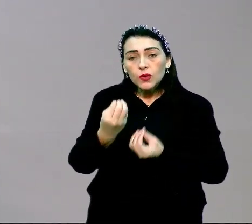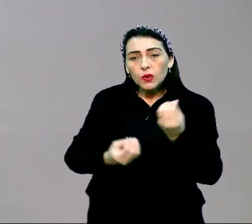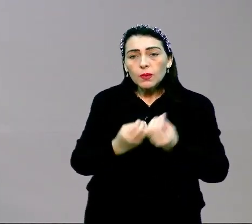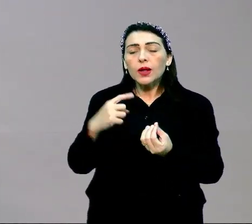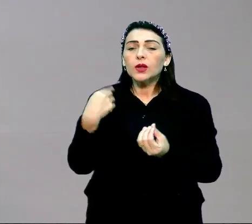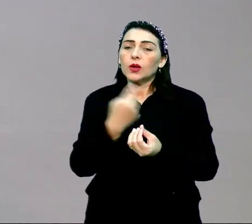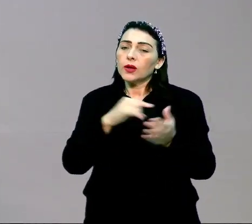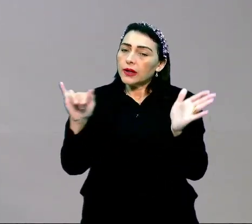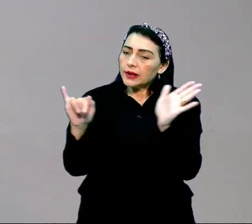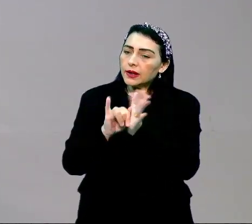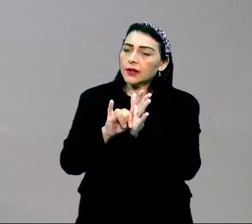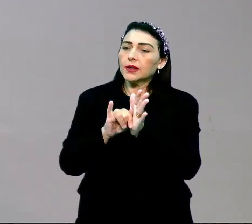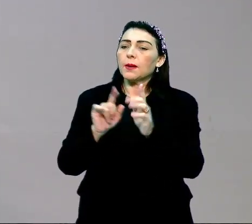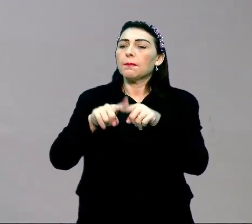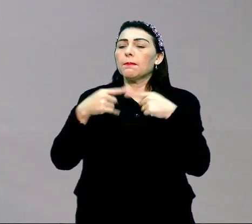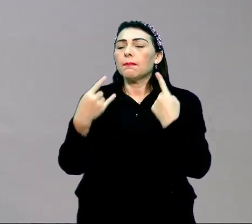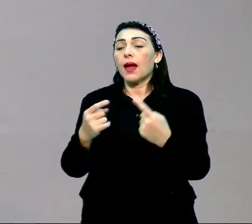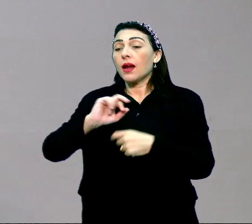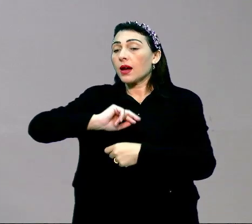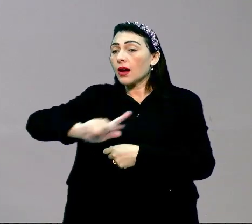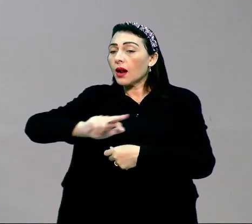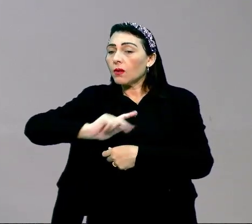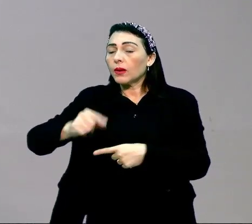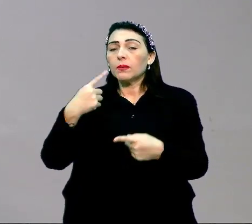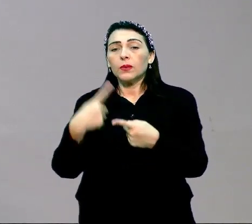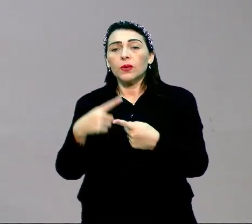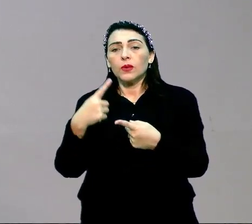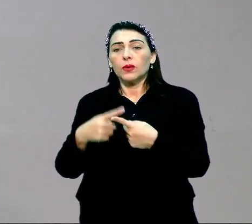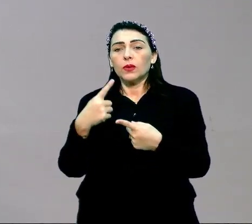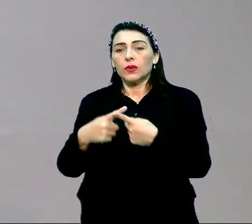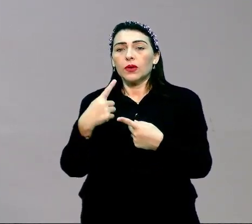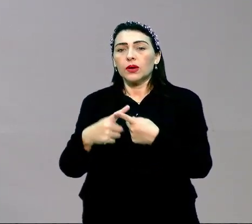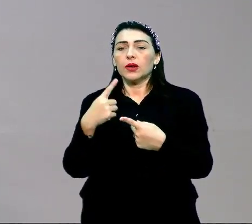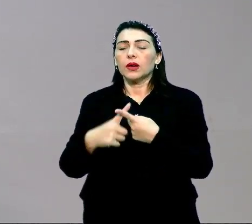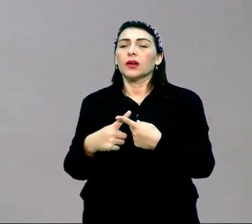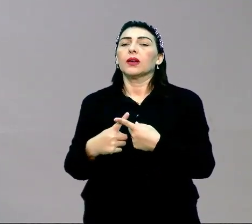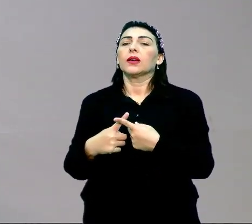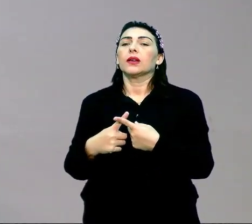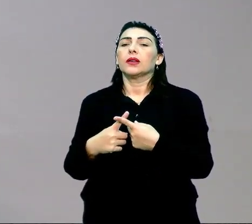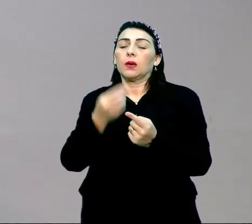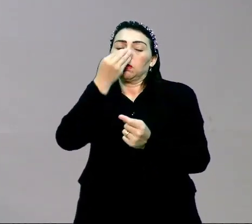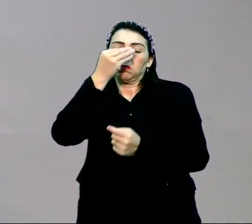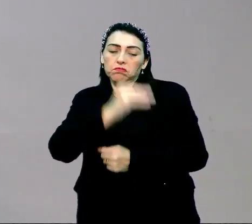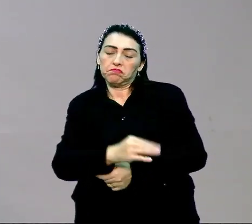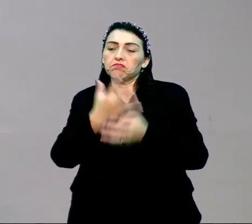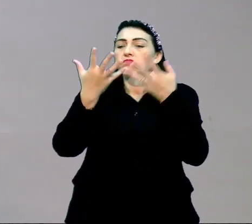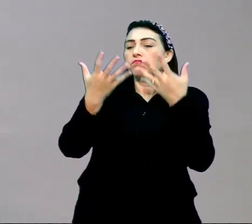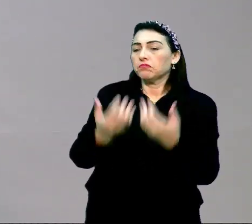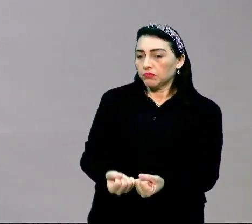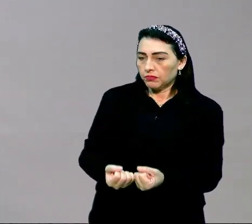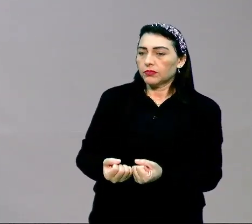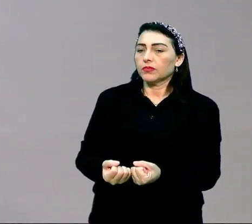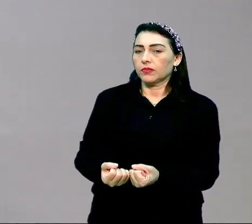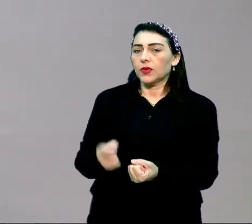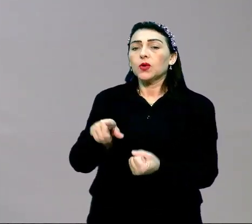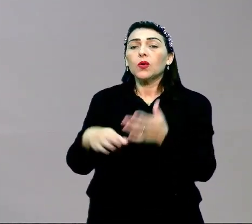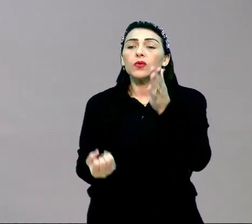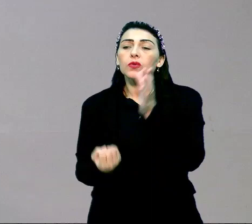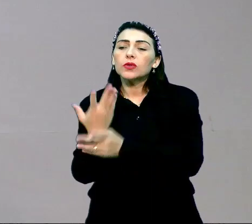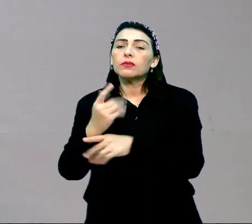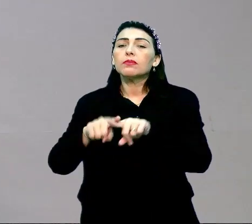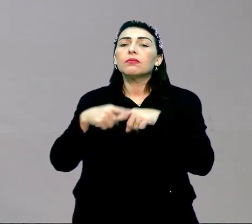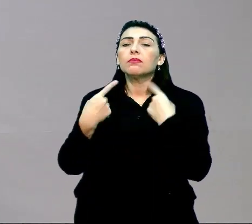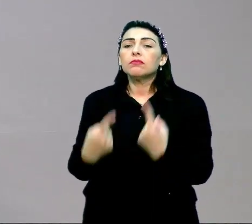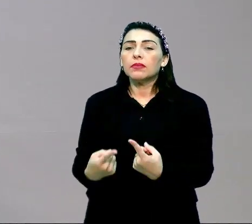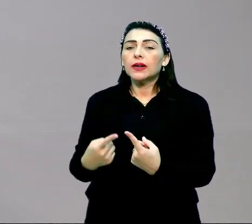a nossa identidade, mas não é porque eu estou negando e renegando de onde veio, de onde surgiu, mas